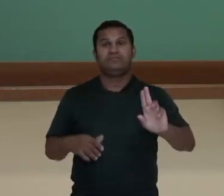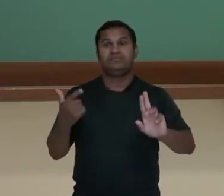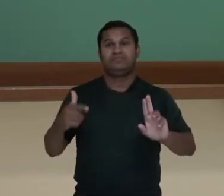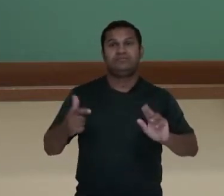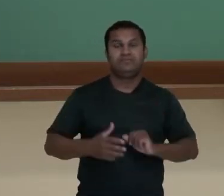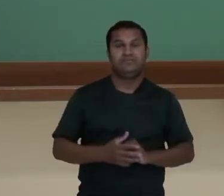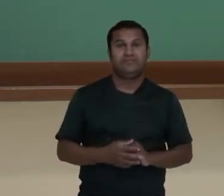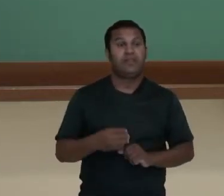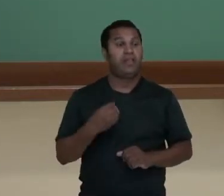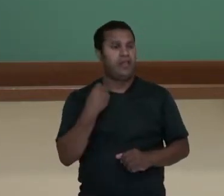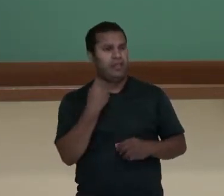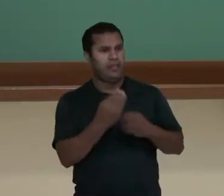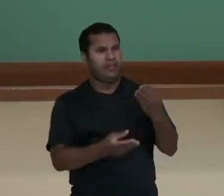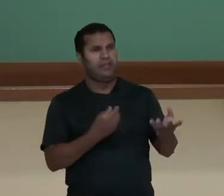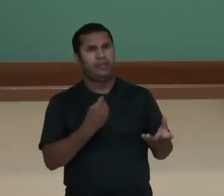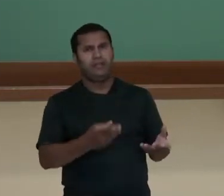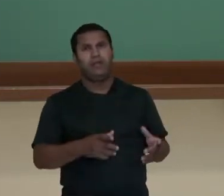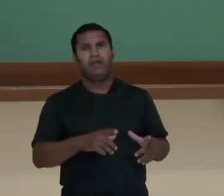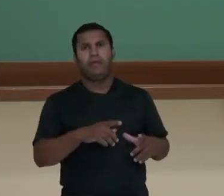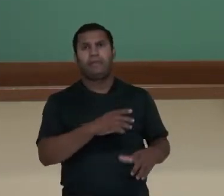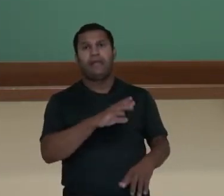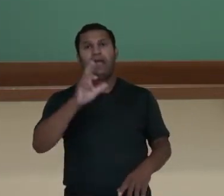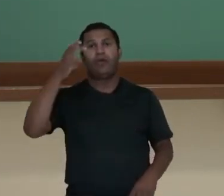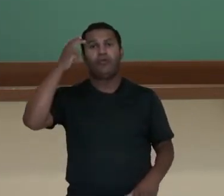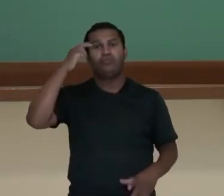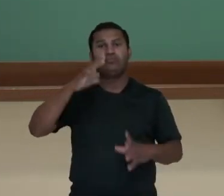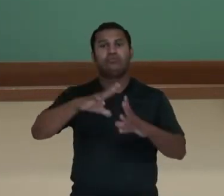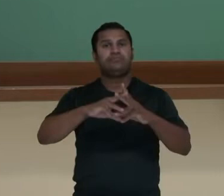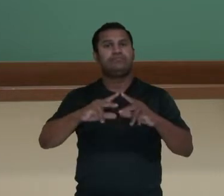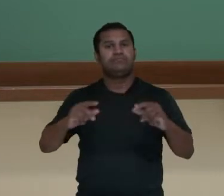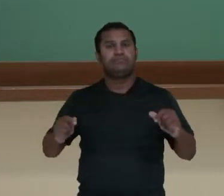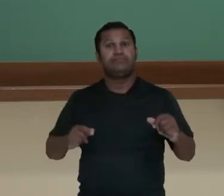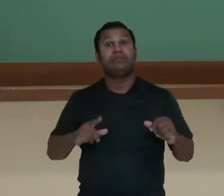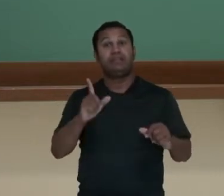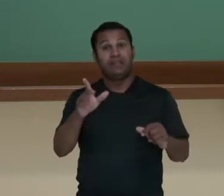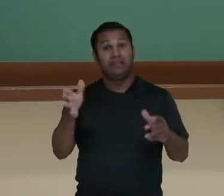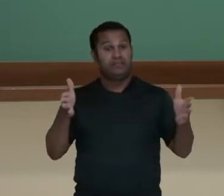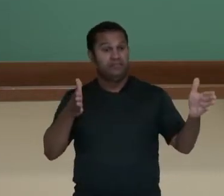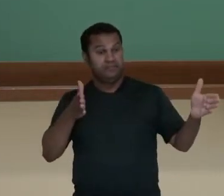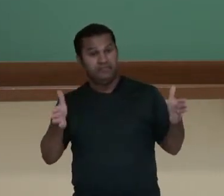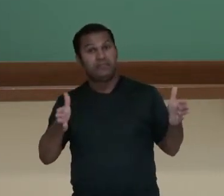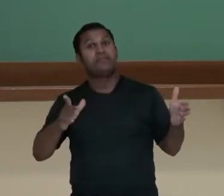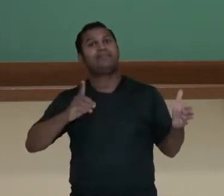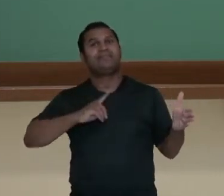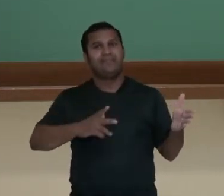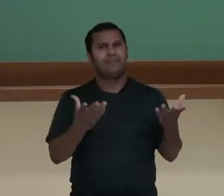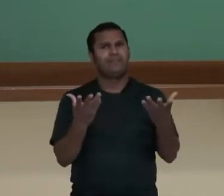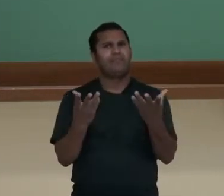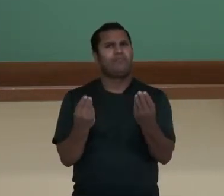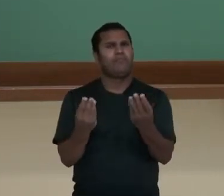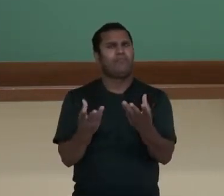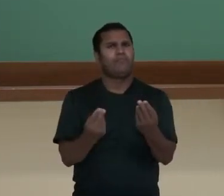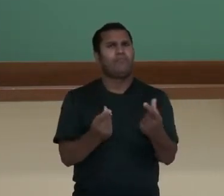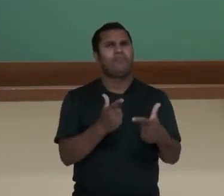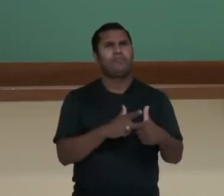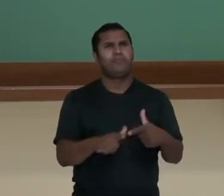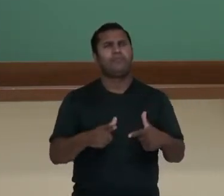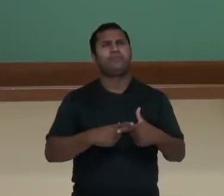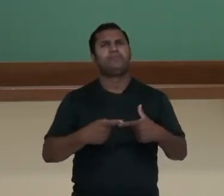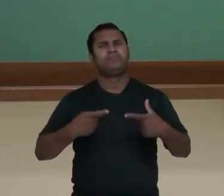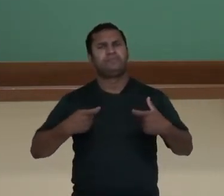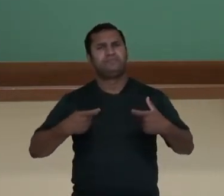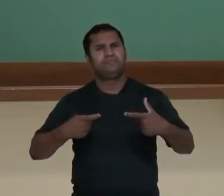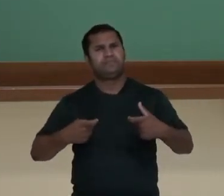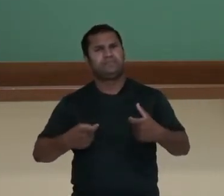imigratórios decorrentes de guerras no início do século XXI, nós vamos ter muita xenofobia, né? A gente vai ver essa xenofobia com